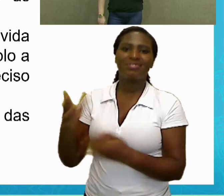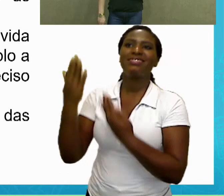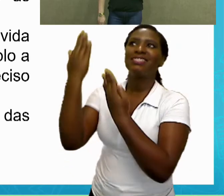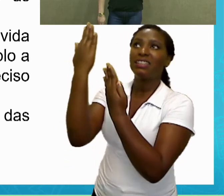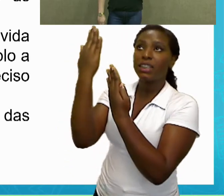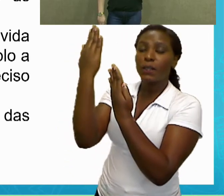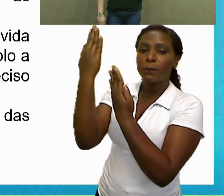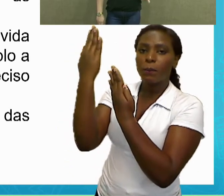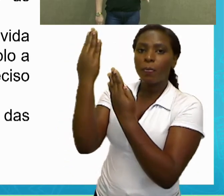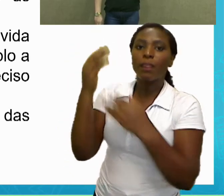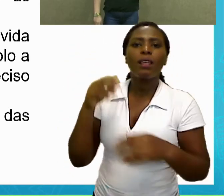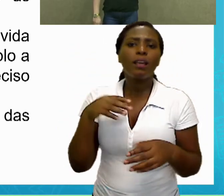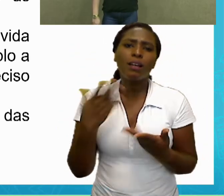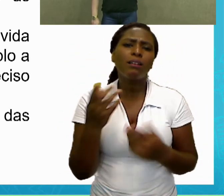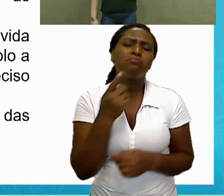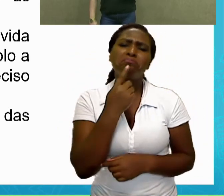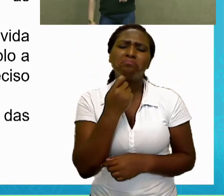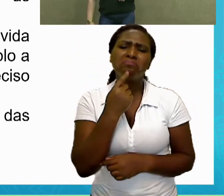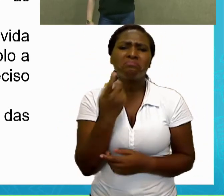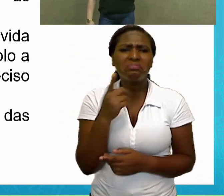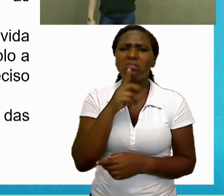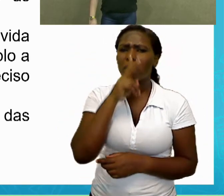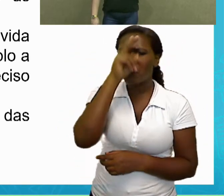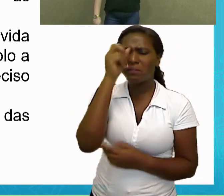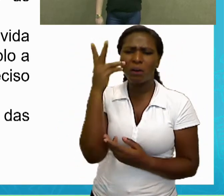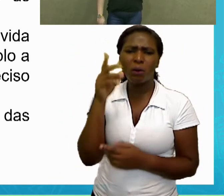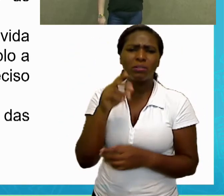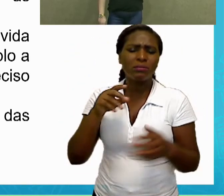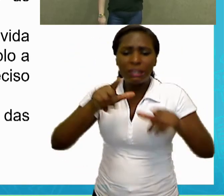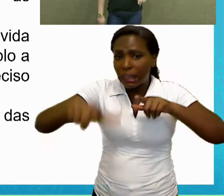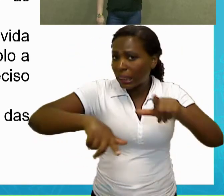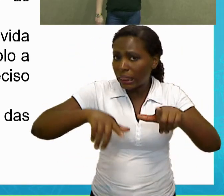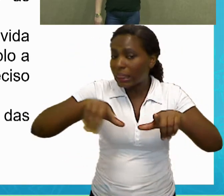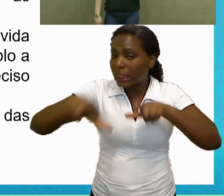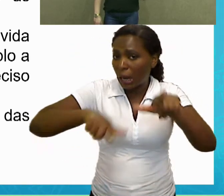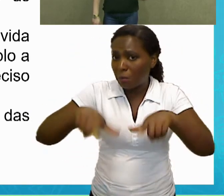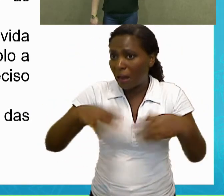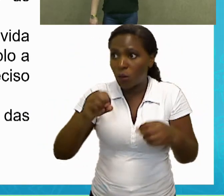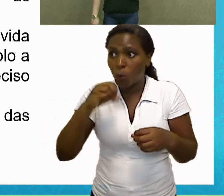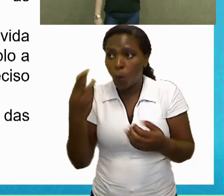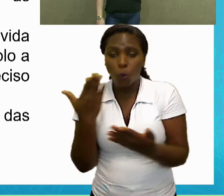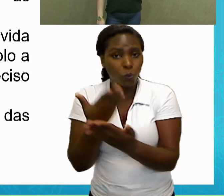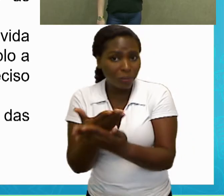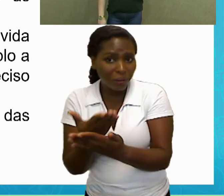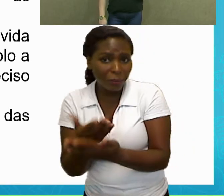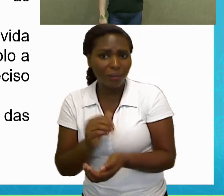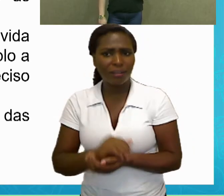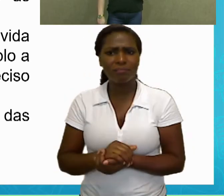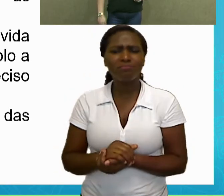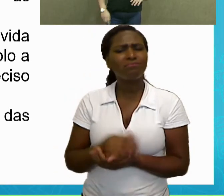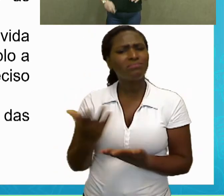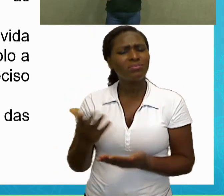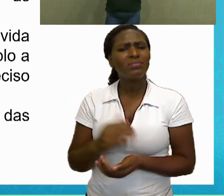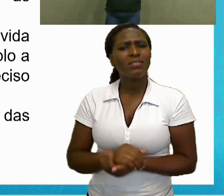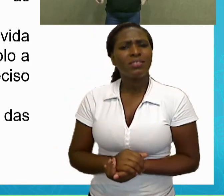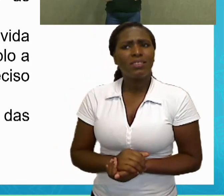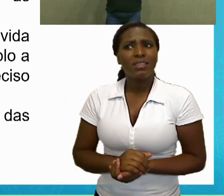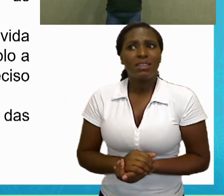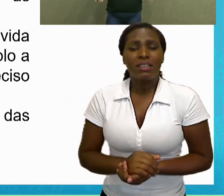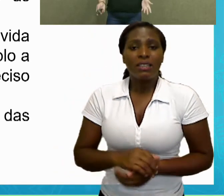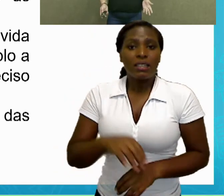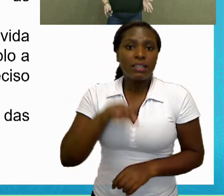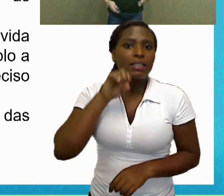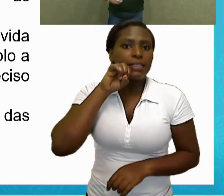alfabetizadas, saibam ler, escrever, interpretar e ainda falar bem. São